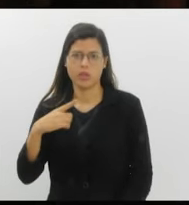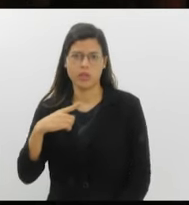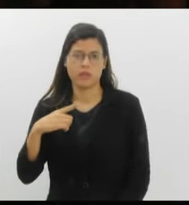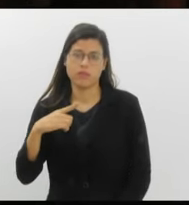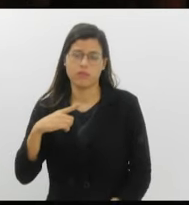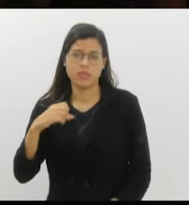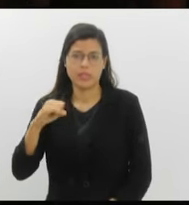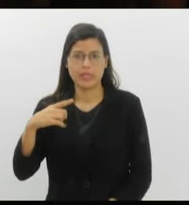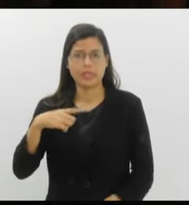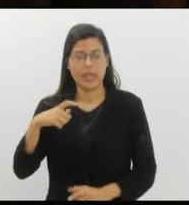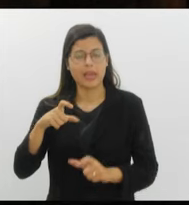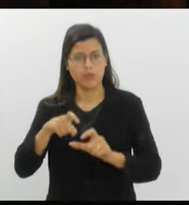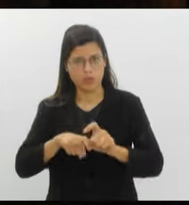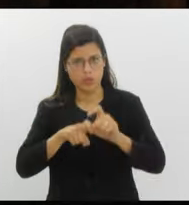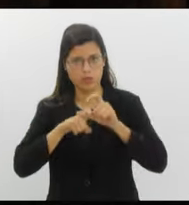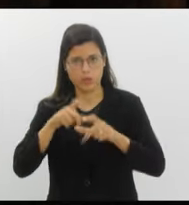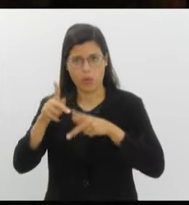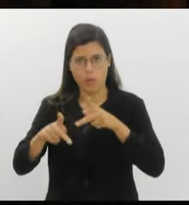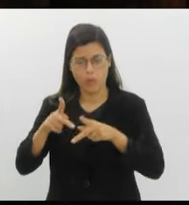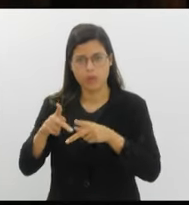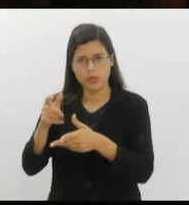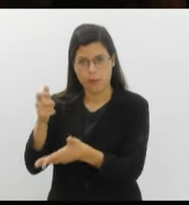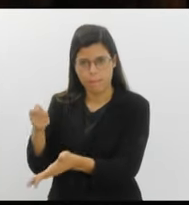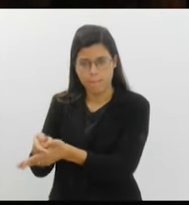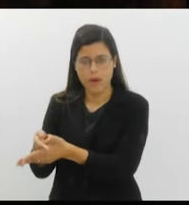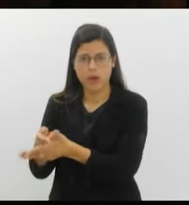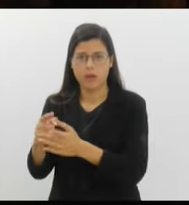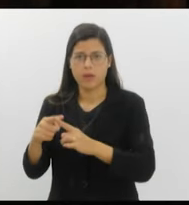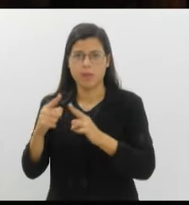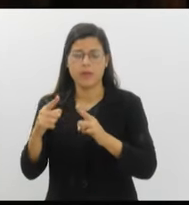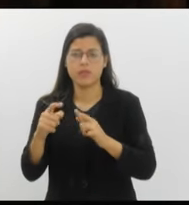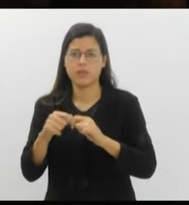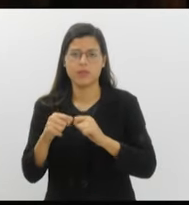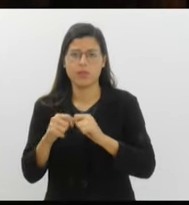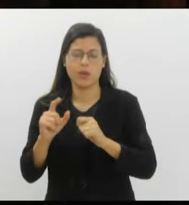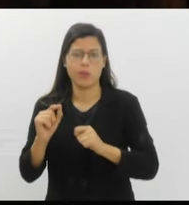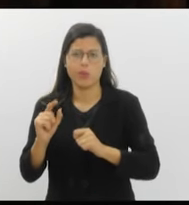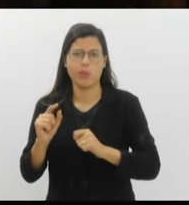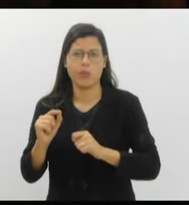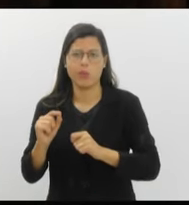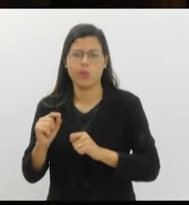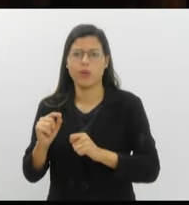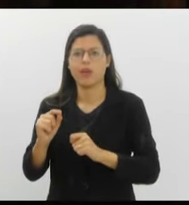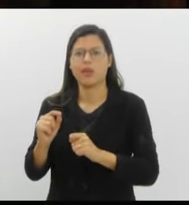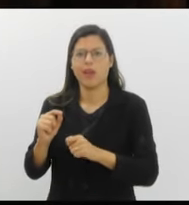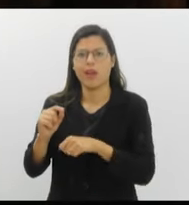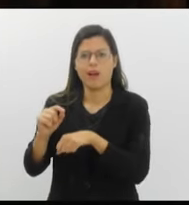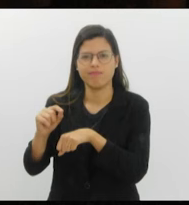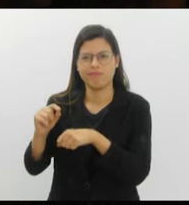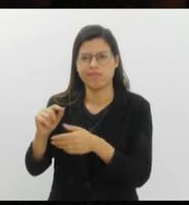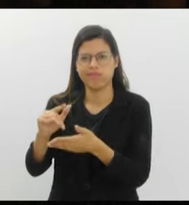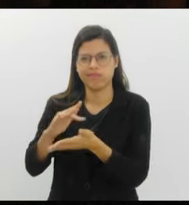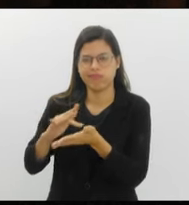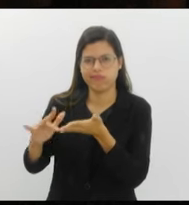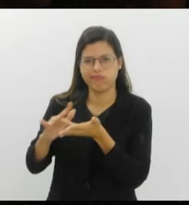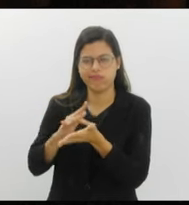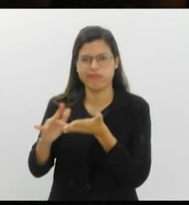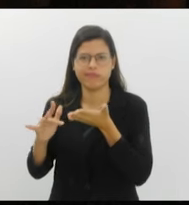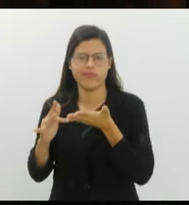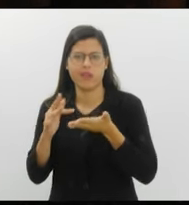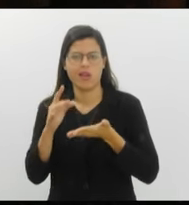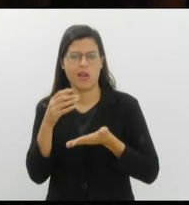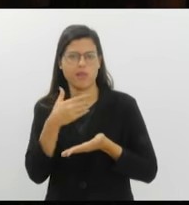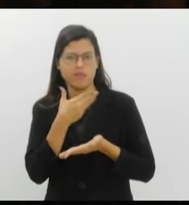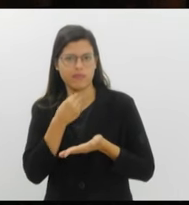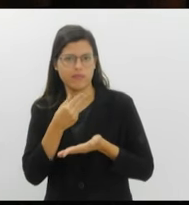pague. No entanto, a extrema covardia, a dissimulação, a disfarçatez desse atual